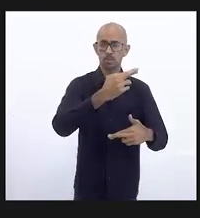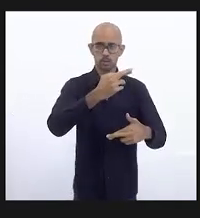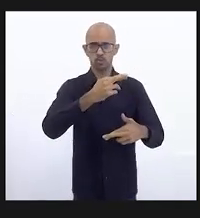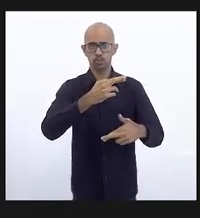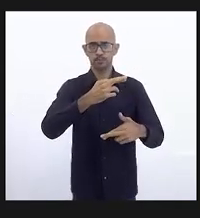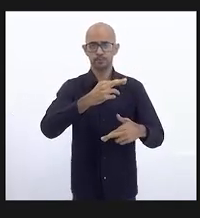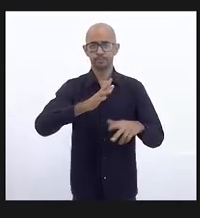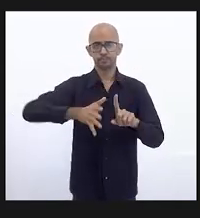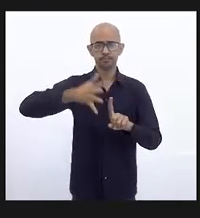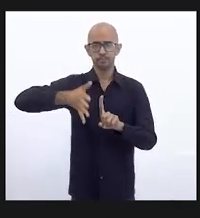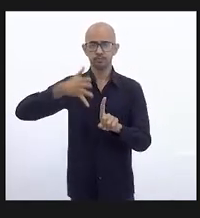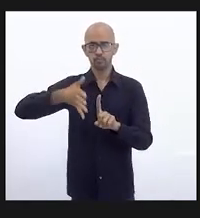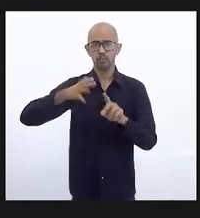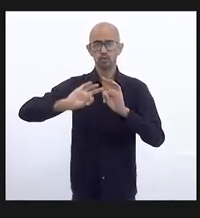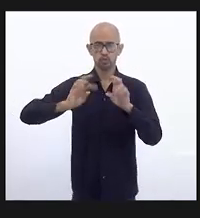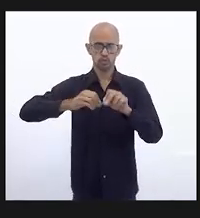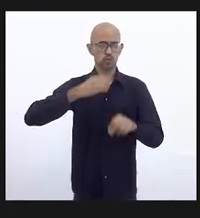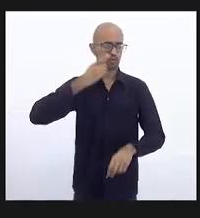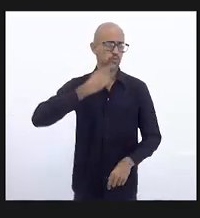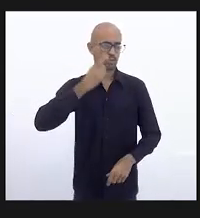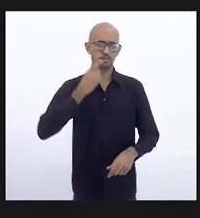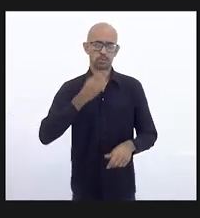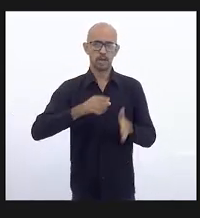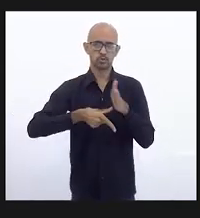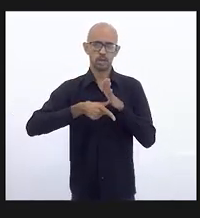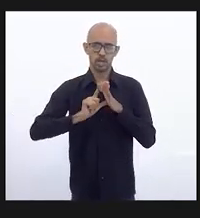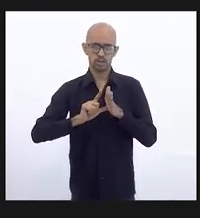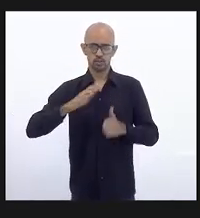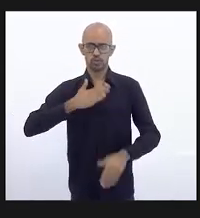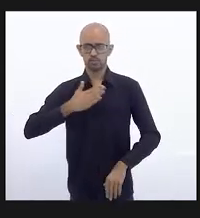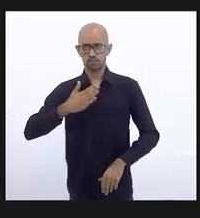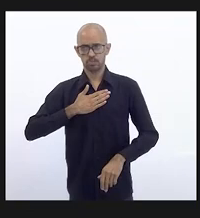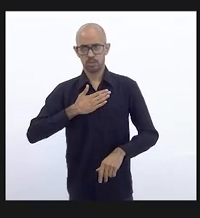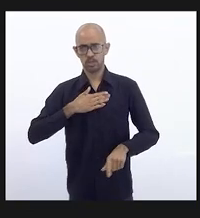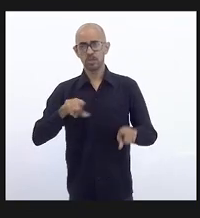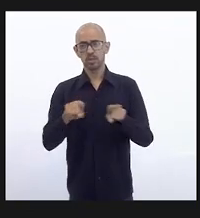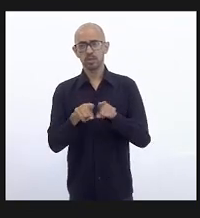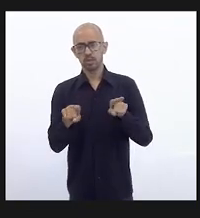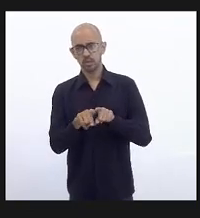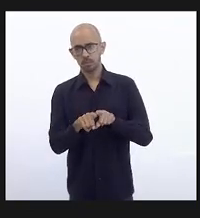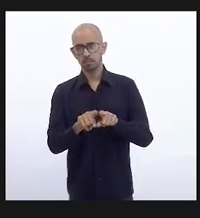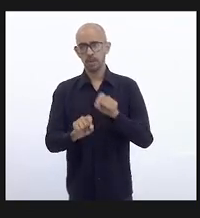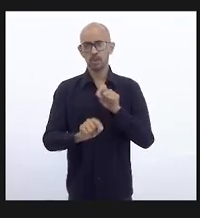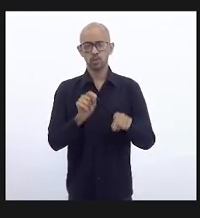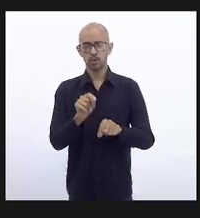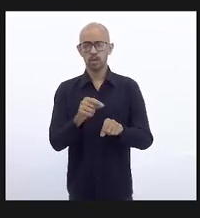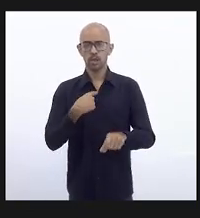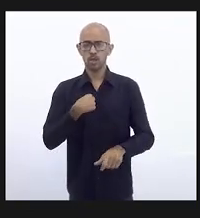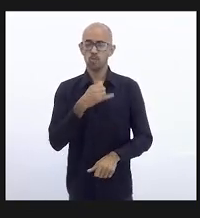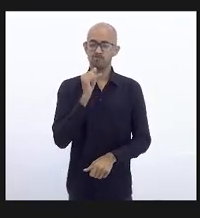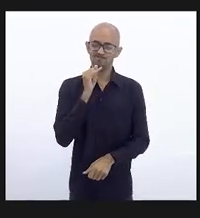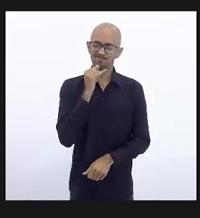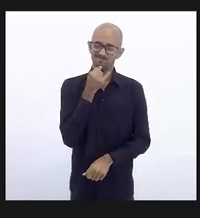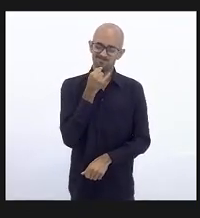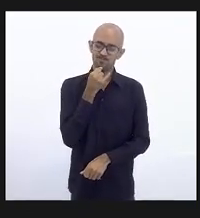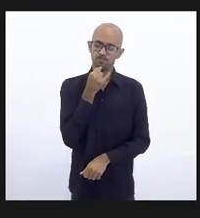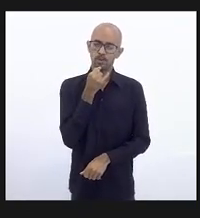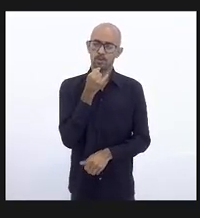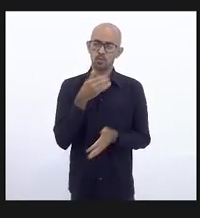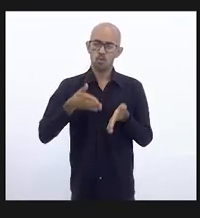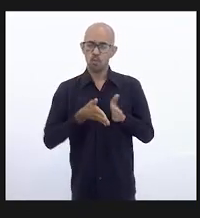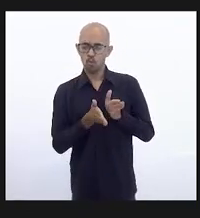a fala de todos os deputados que me antecederam e que, de alguma forma, lamentam o